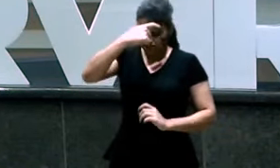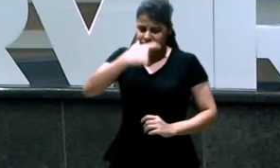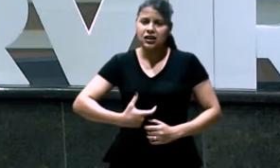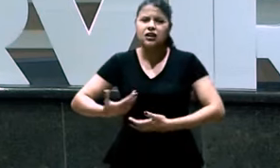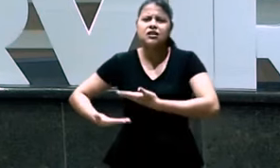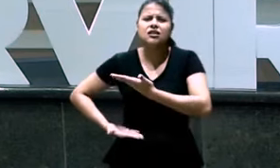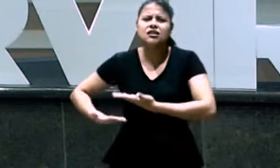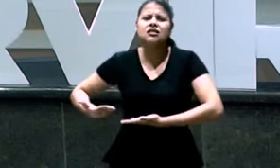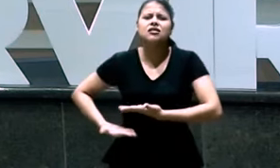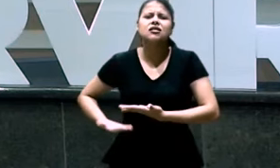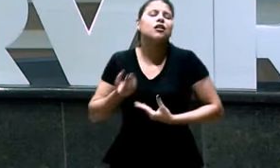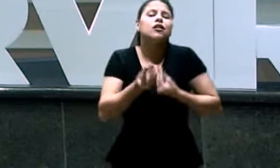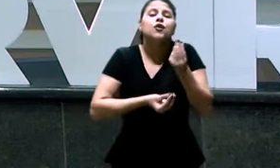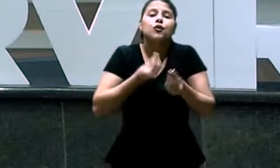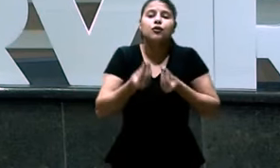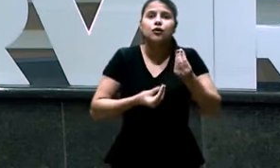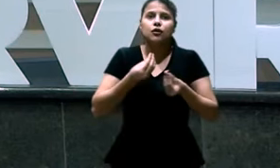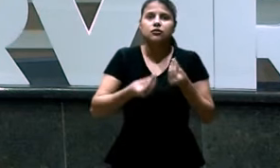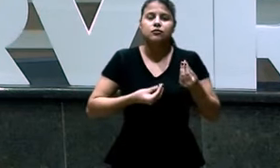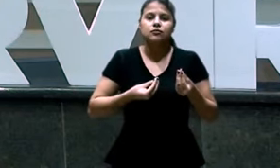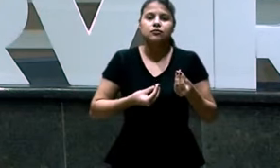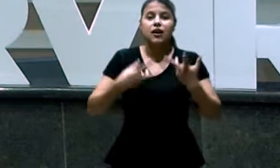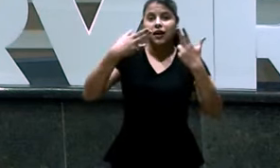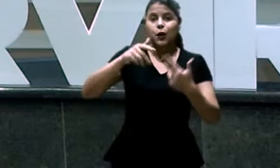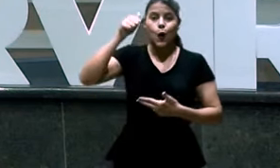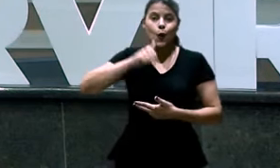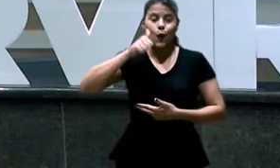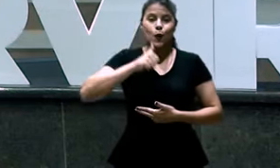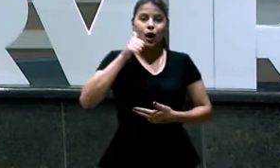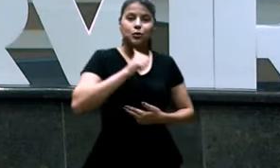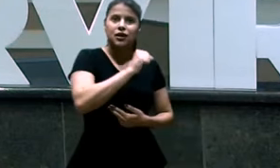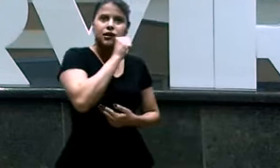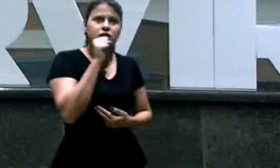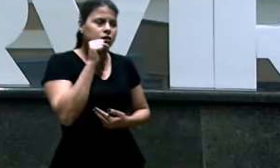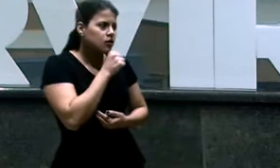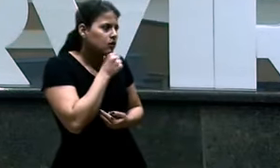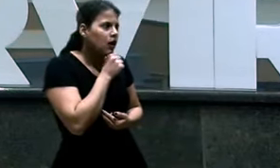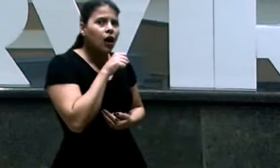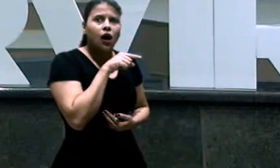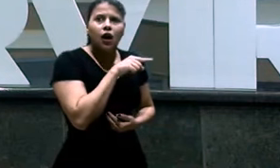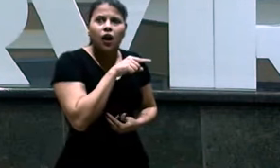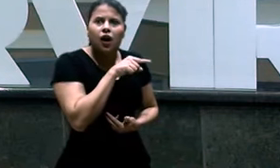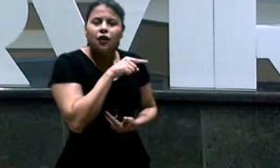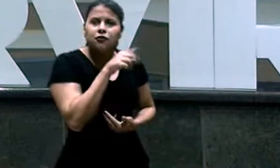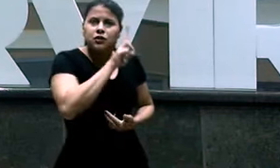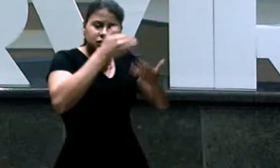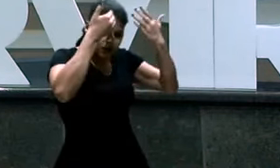Mas e para servir? Faz igual a mulher samaritana: deixa o cântaro e vai.